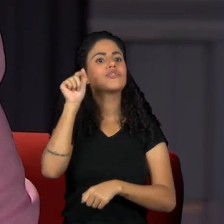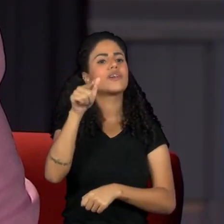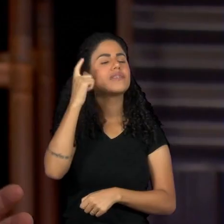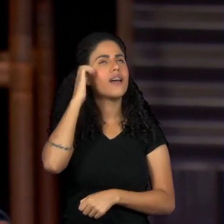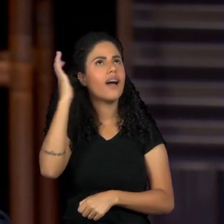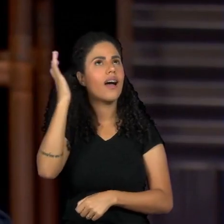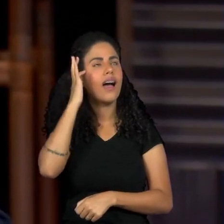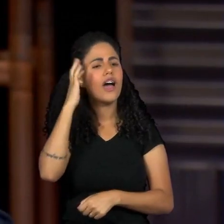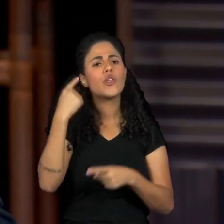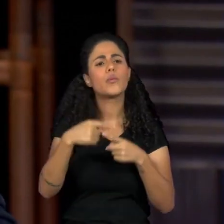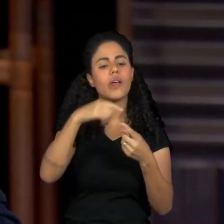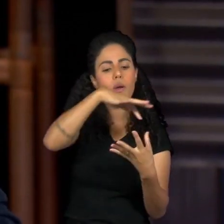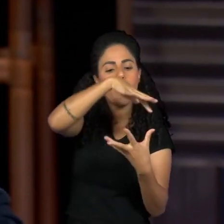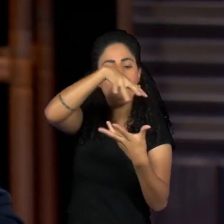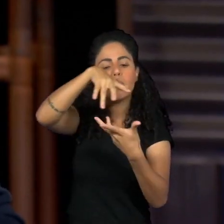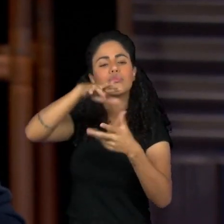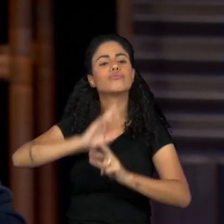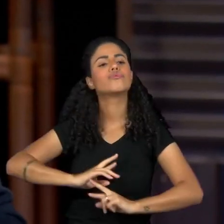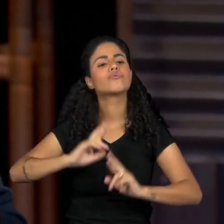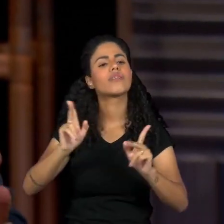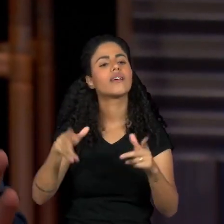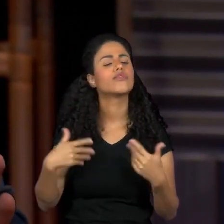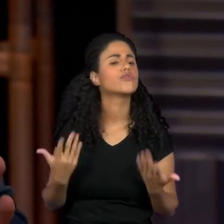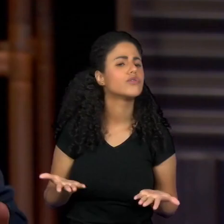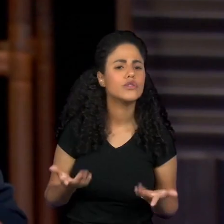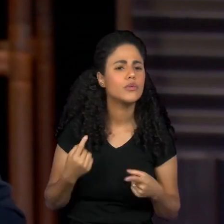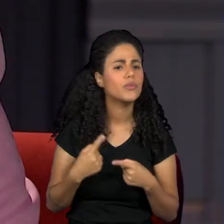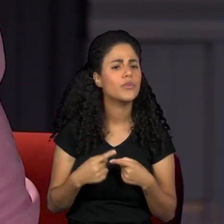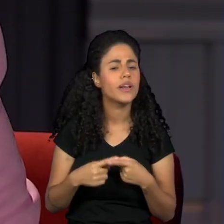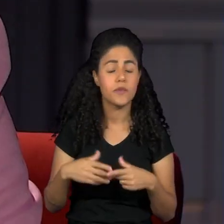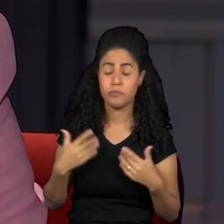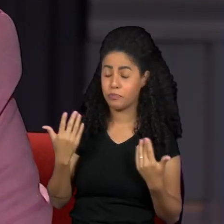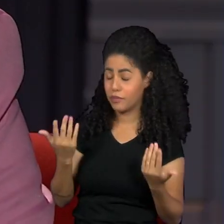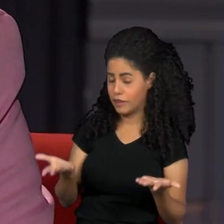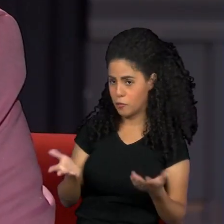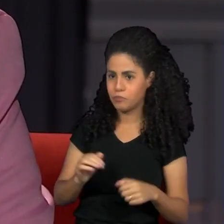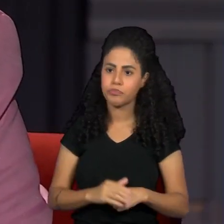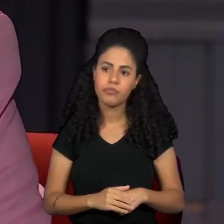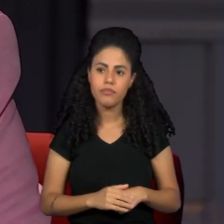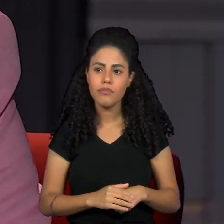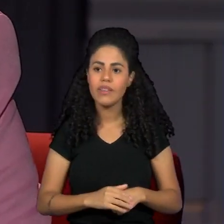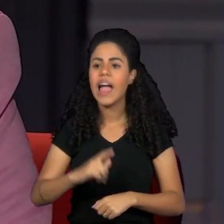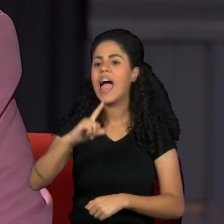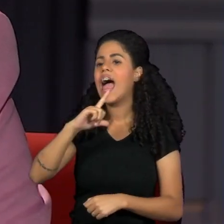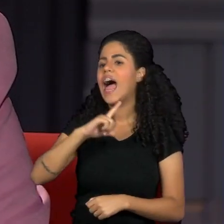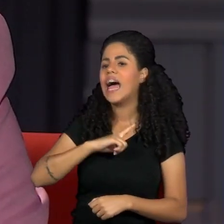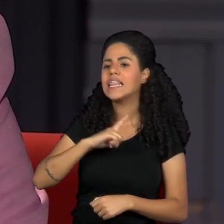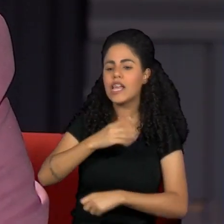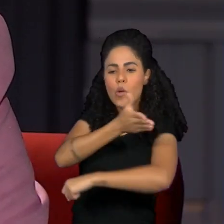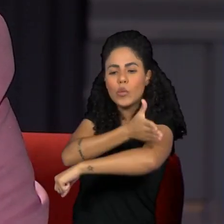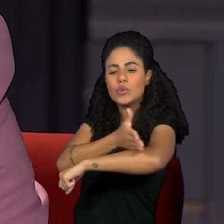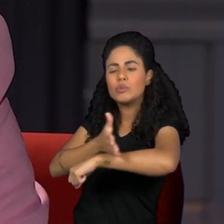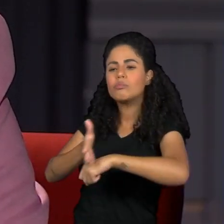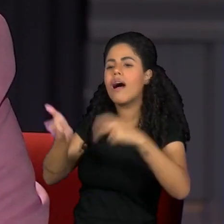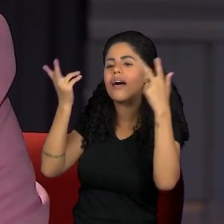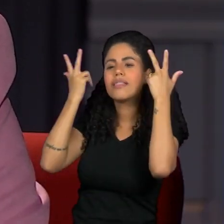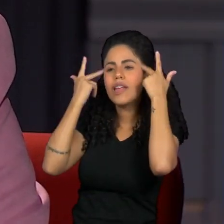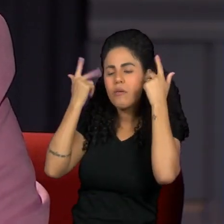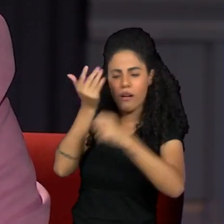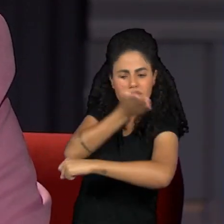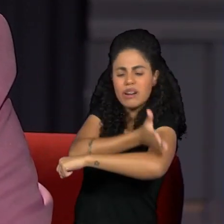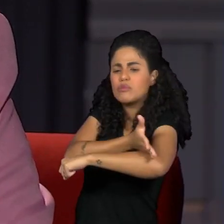que é atípico? Vamos começar desse beabá aí. Vamos lá. A gente tem o típico, que é a galera que não